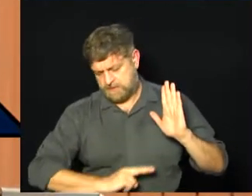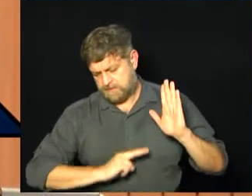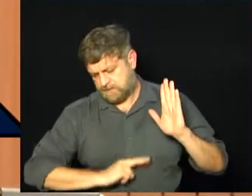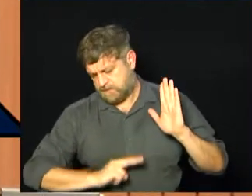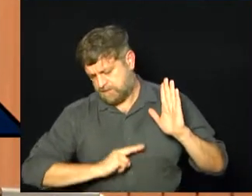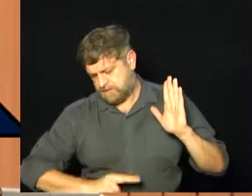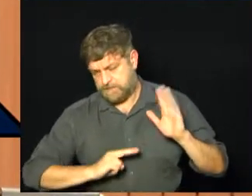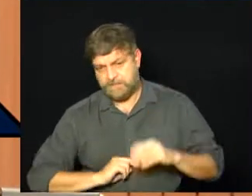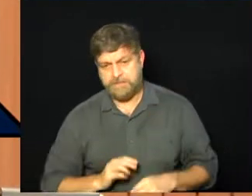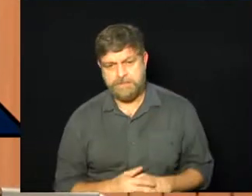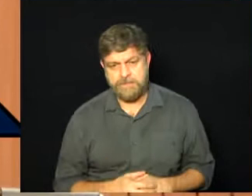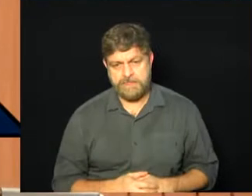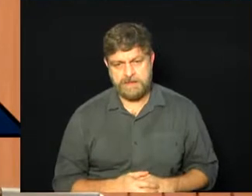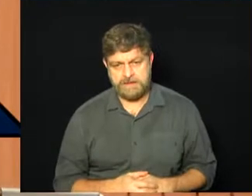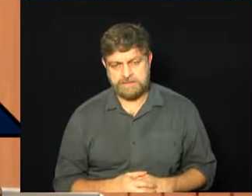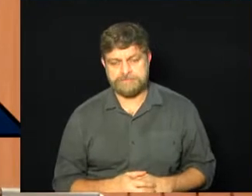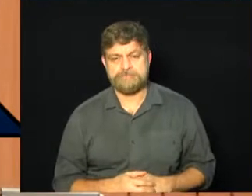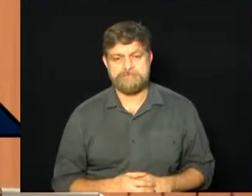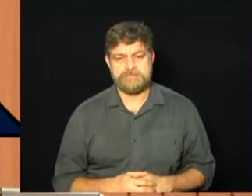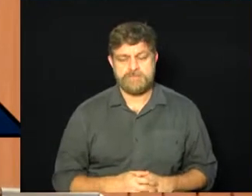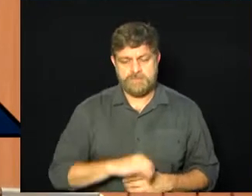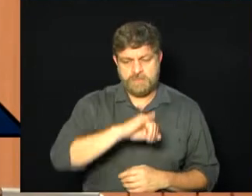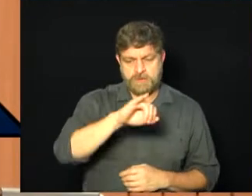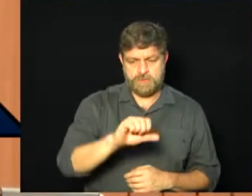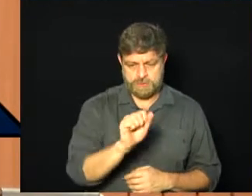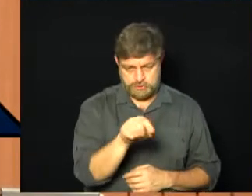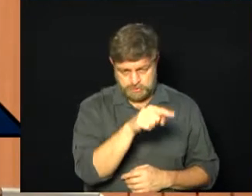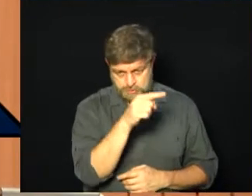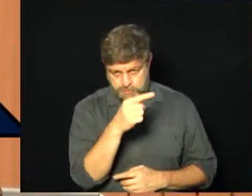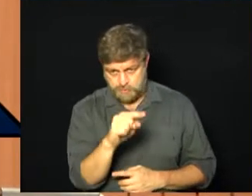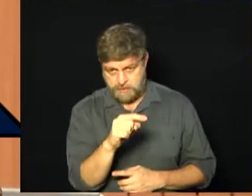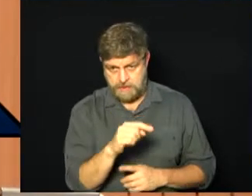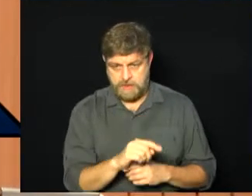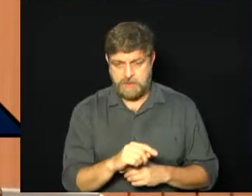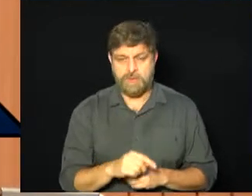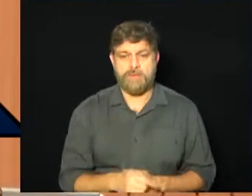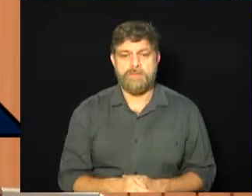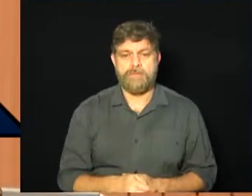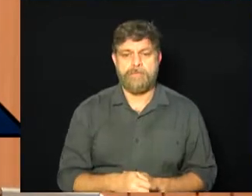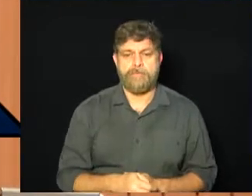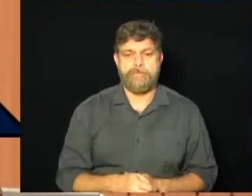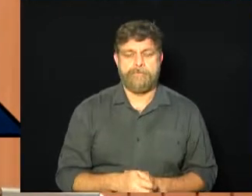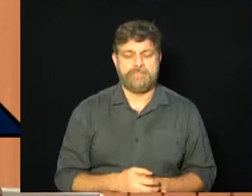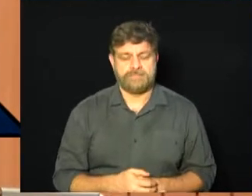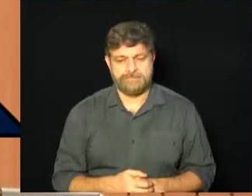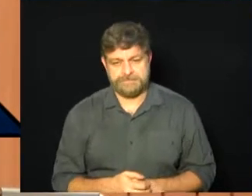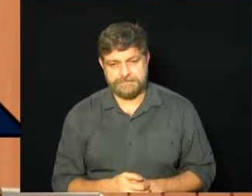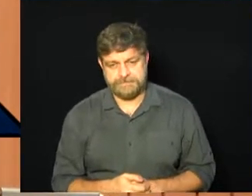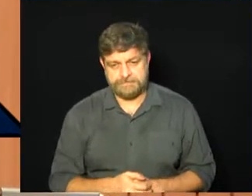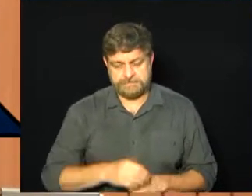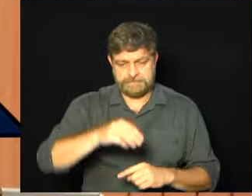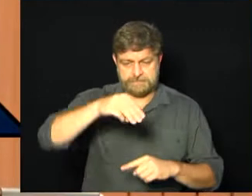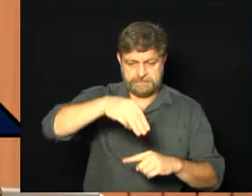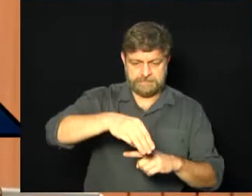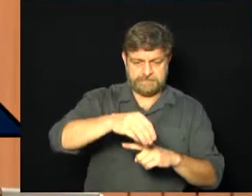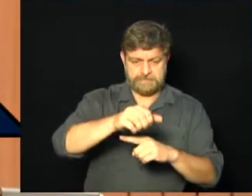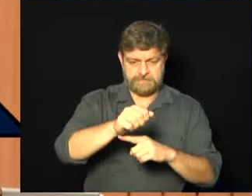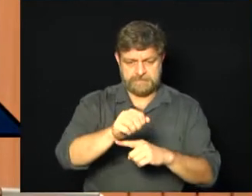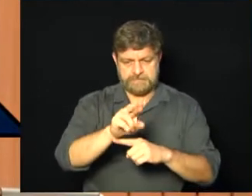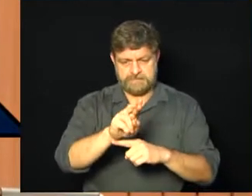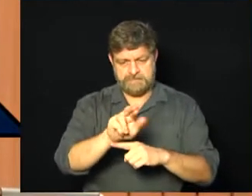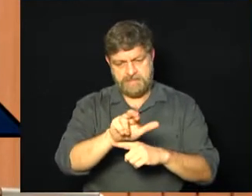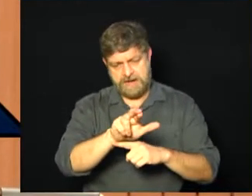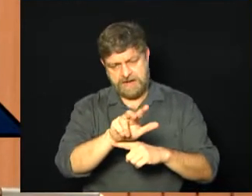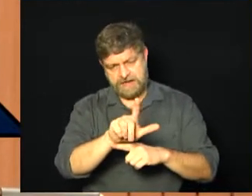Dr. Luiz Carlos Ribeiro Borges, Dr. João Luiz Portolan Galvão Minicelli, Marli Aparecida